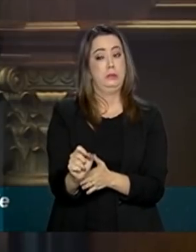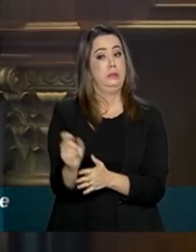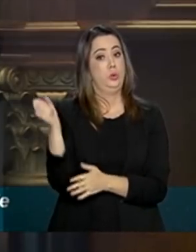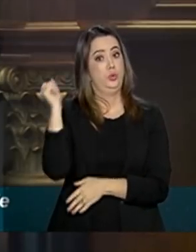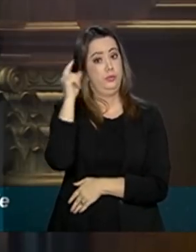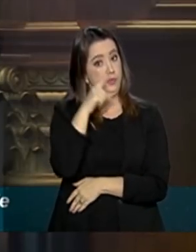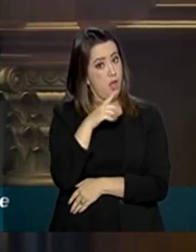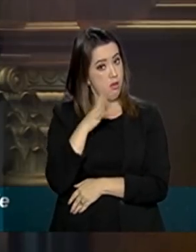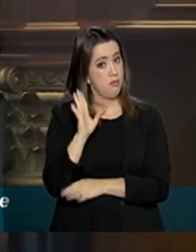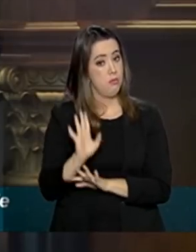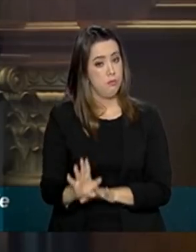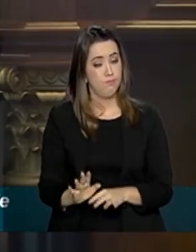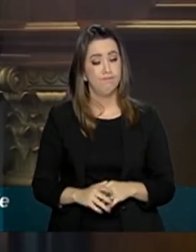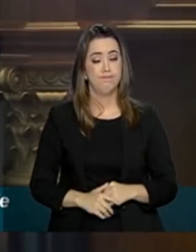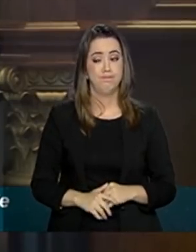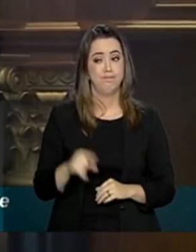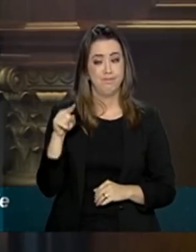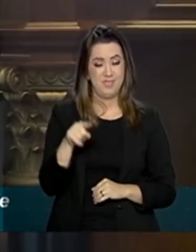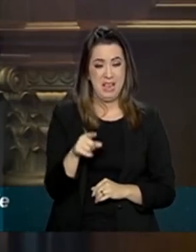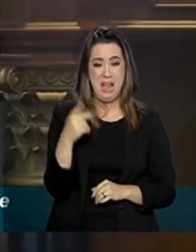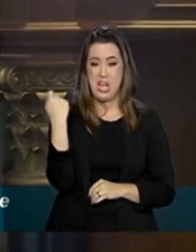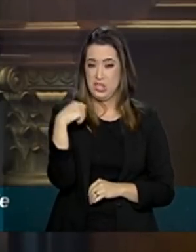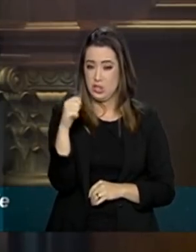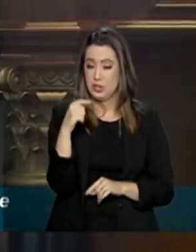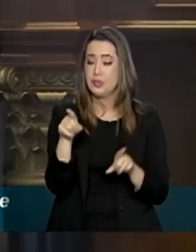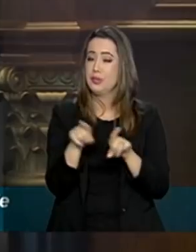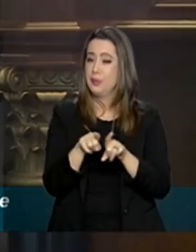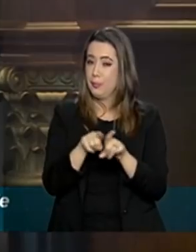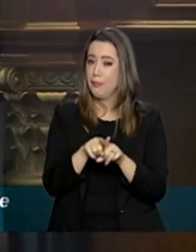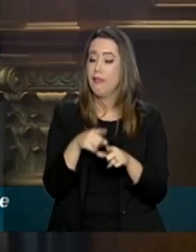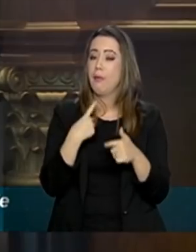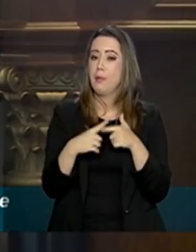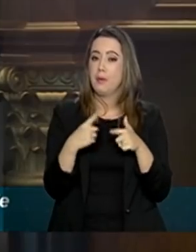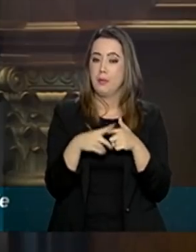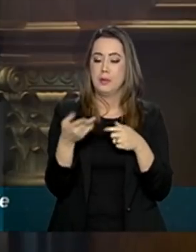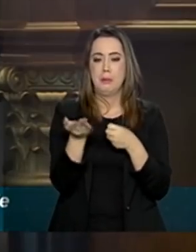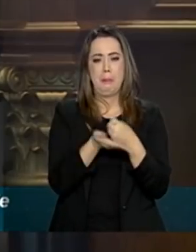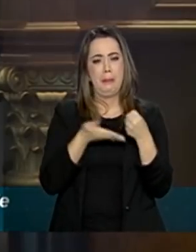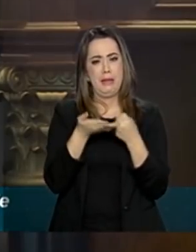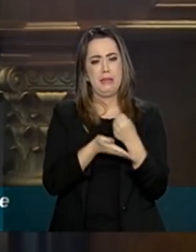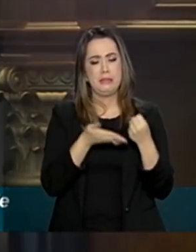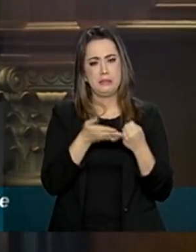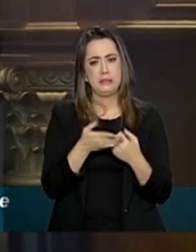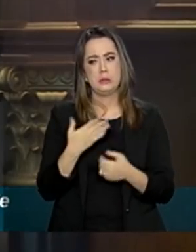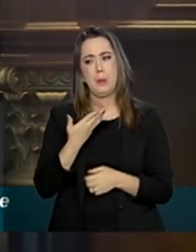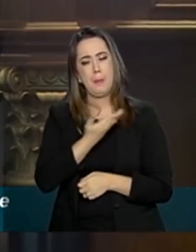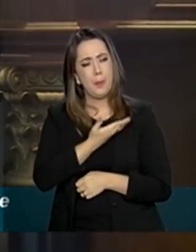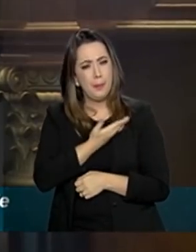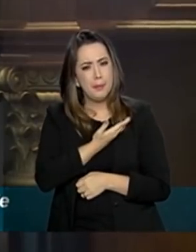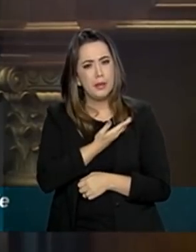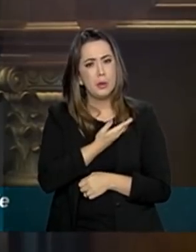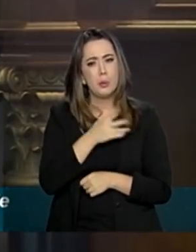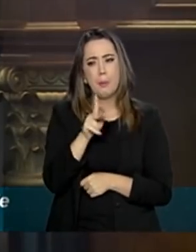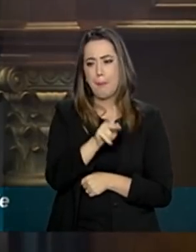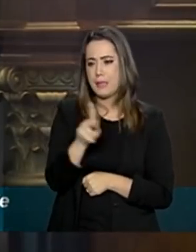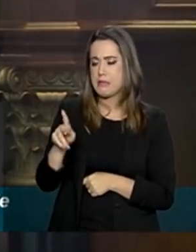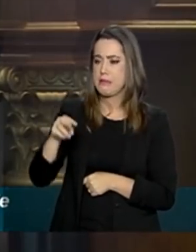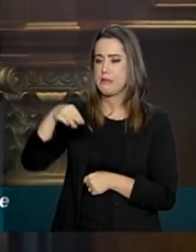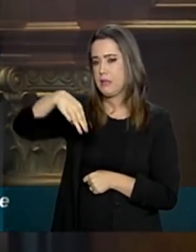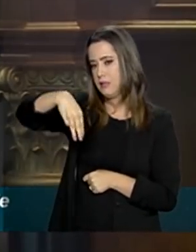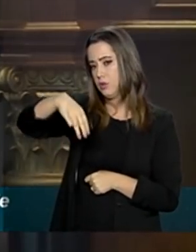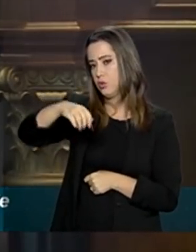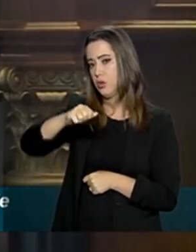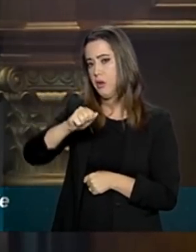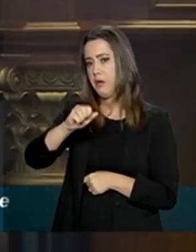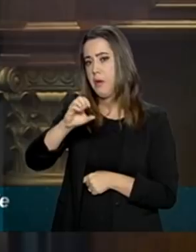complicado, com problemas estruturais em seu país. O meu amigo Macri enfrenta